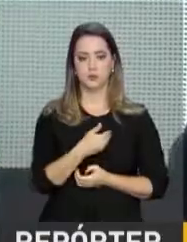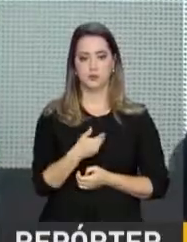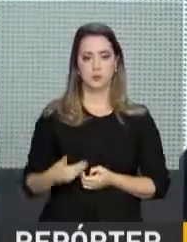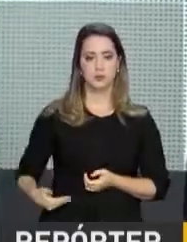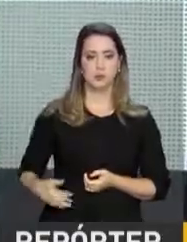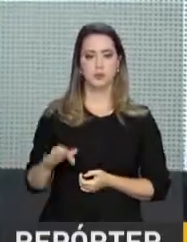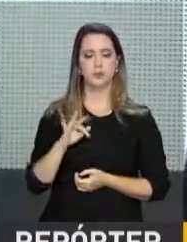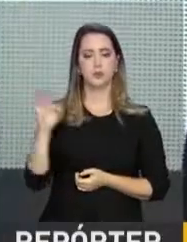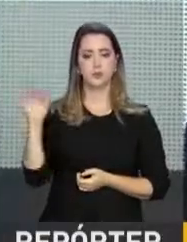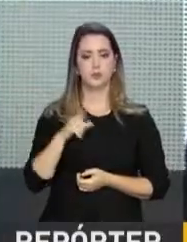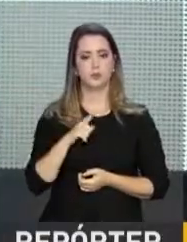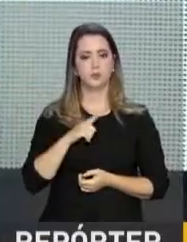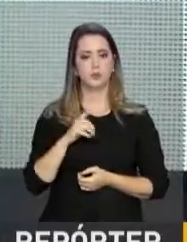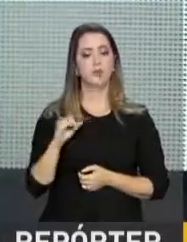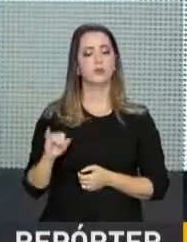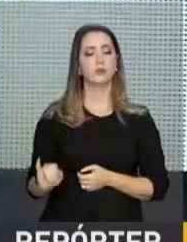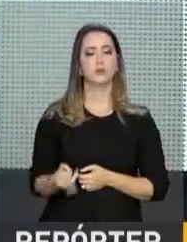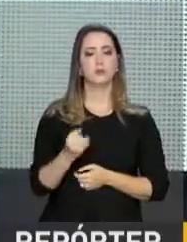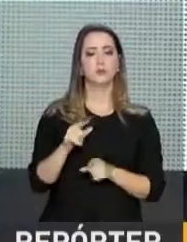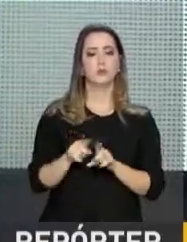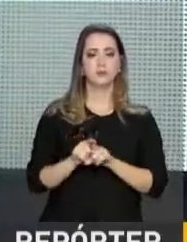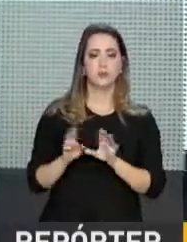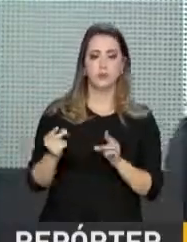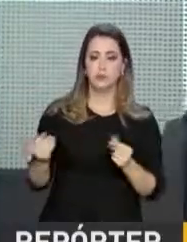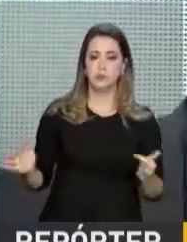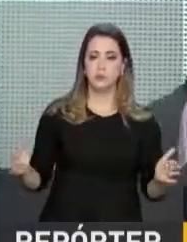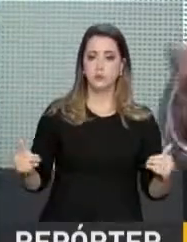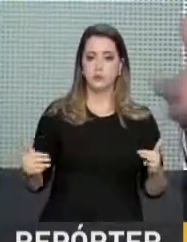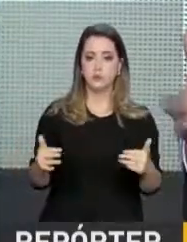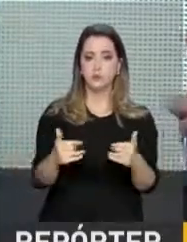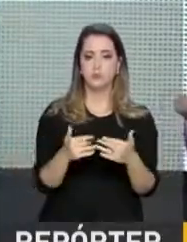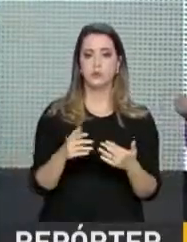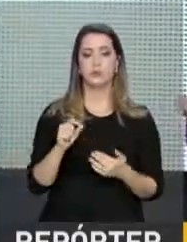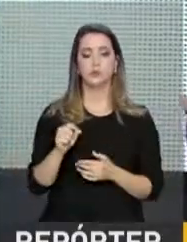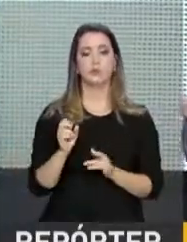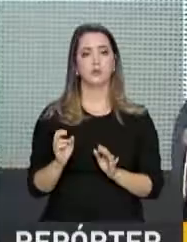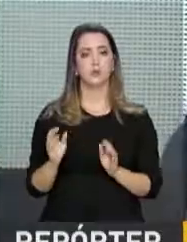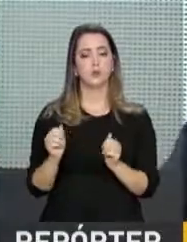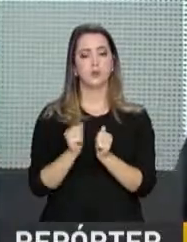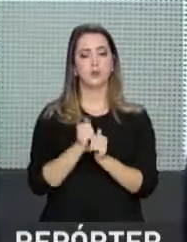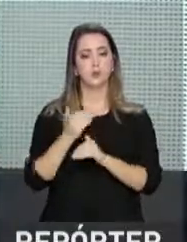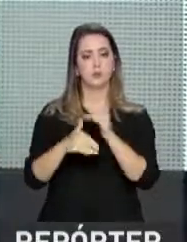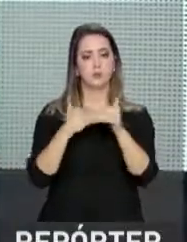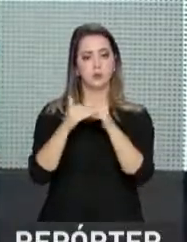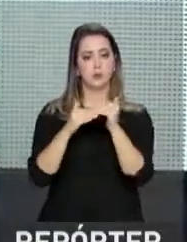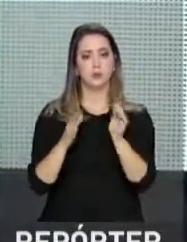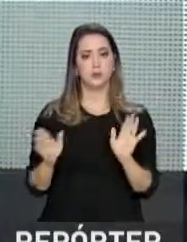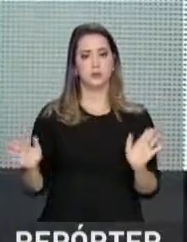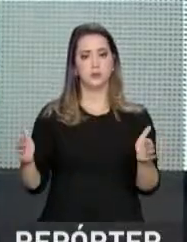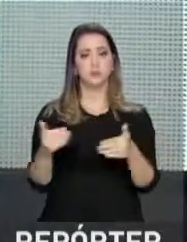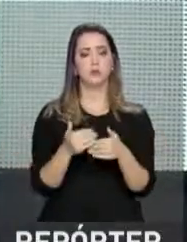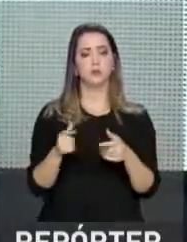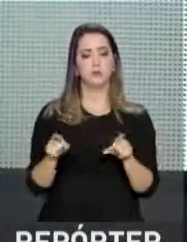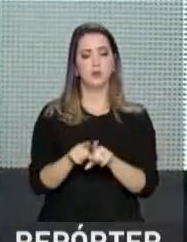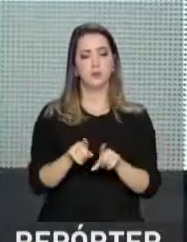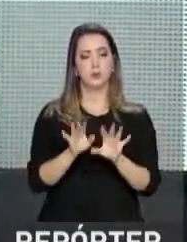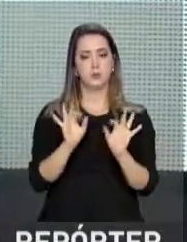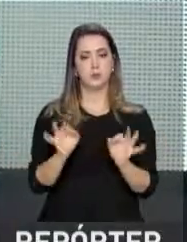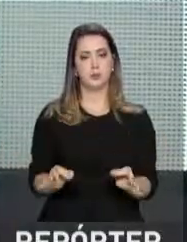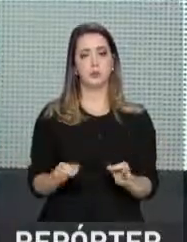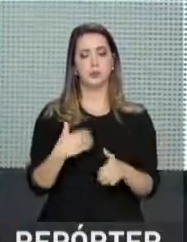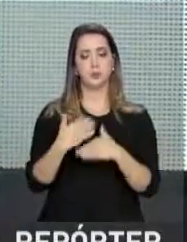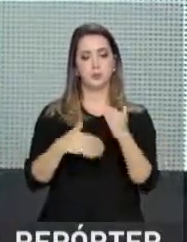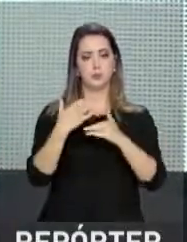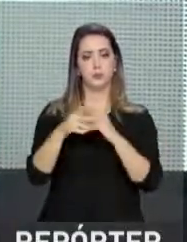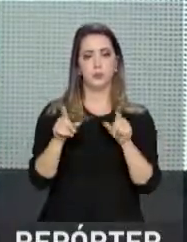tendo capacidade também de arrecadar cada vez mais, não só aumenta a arrecadação direta dos municípios, mas certamente